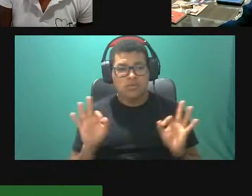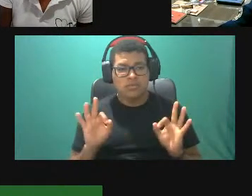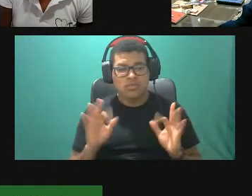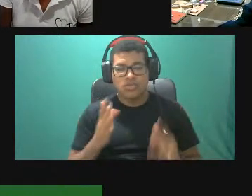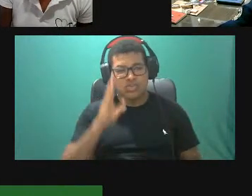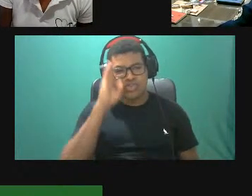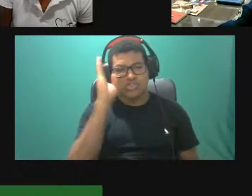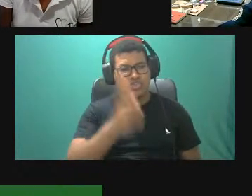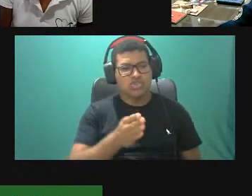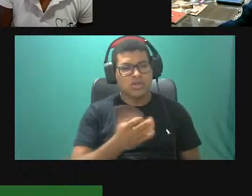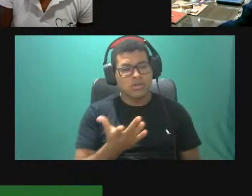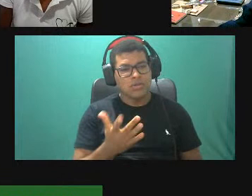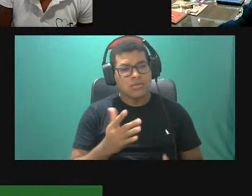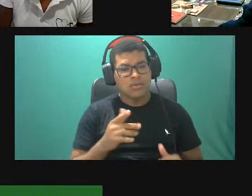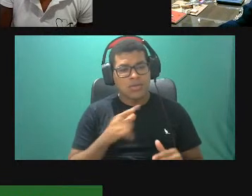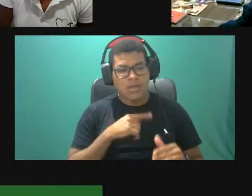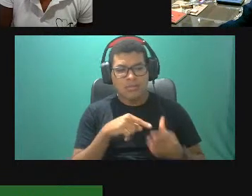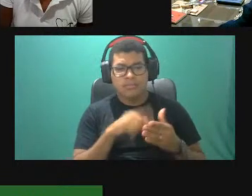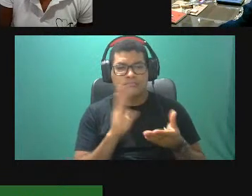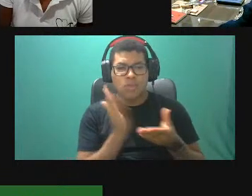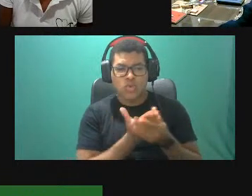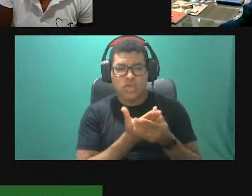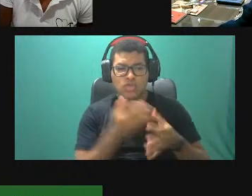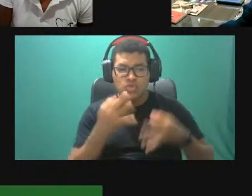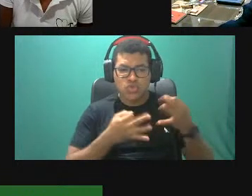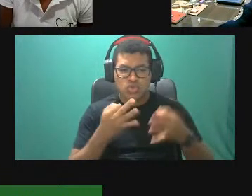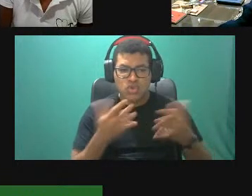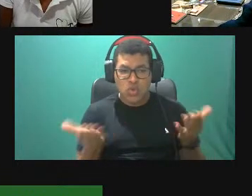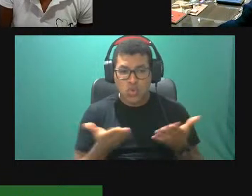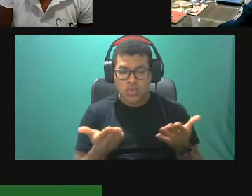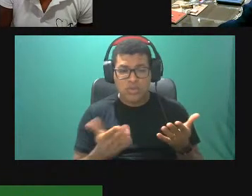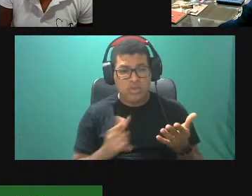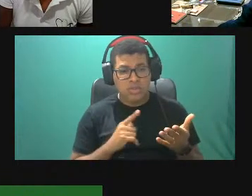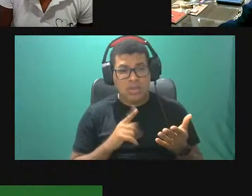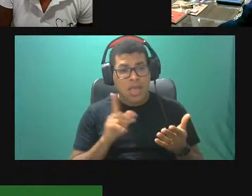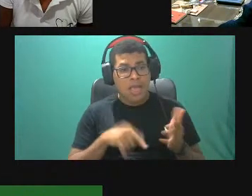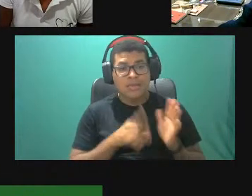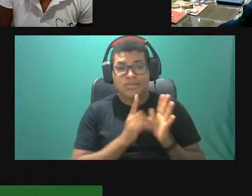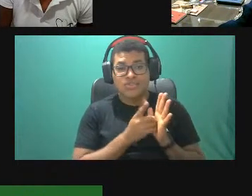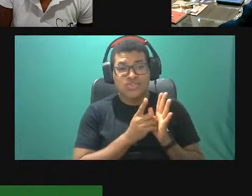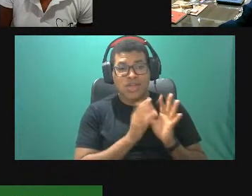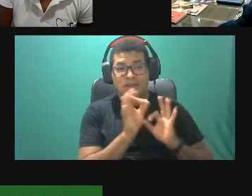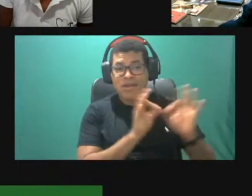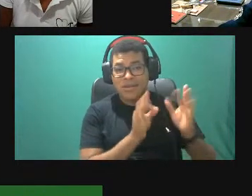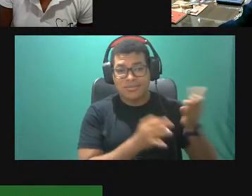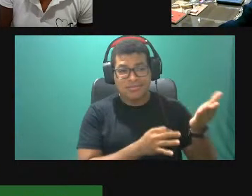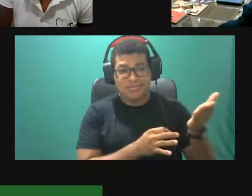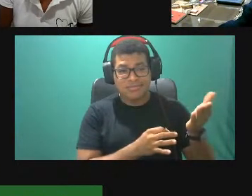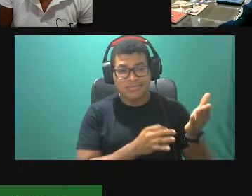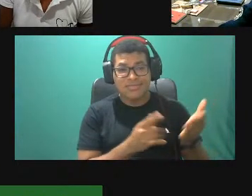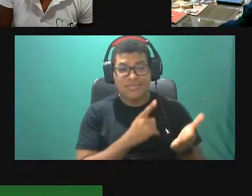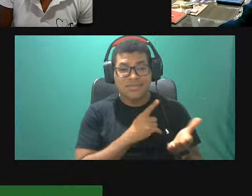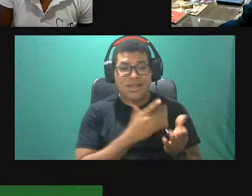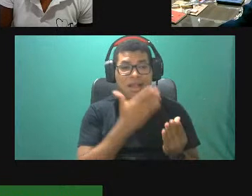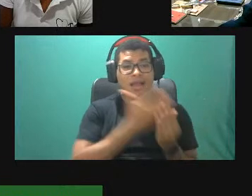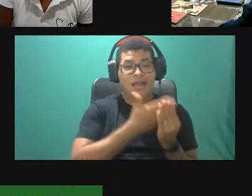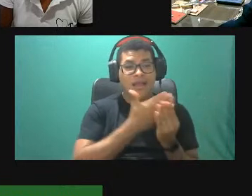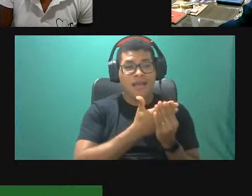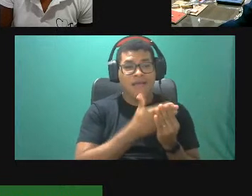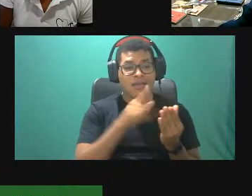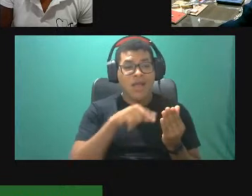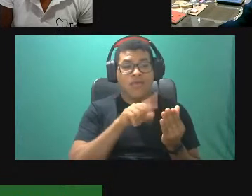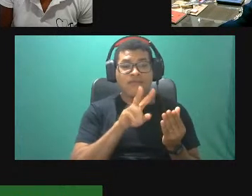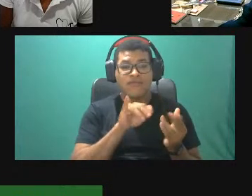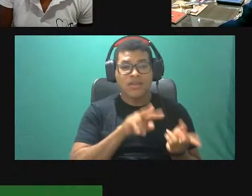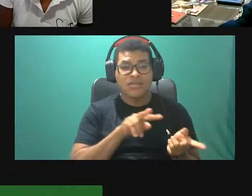direto, né, o processo judicial, hoje, ele é digital, né? Então, o arquivo ele vai ser transformado em